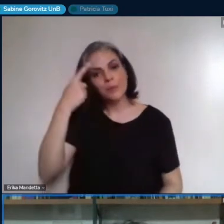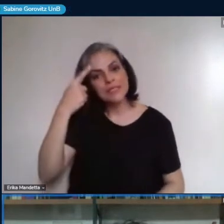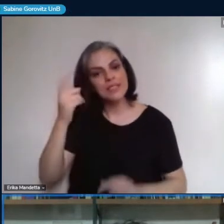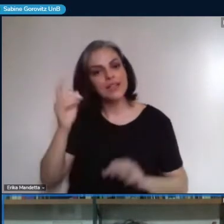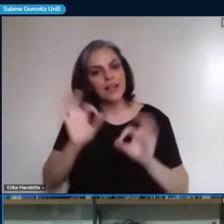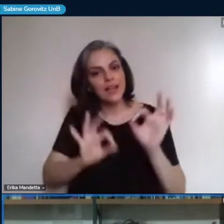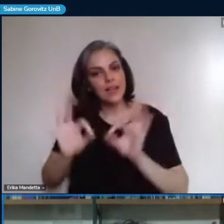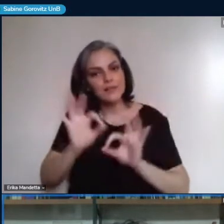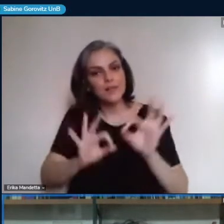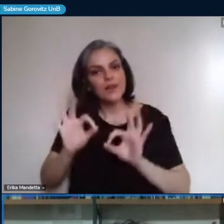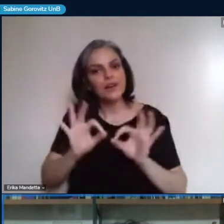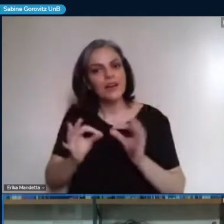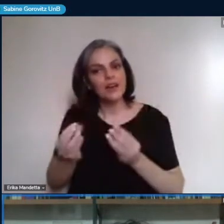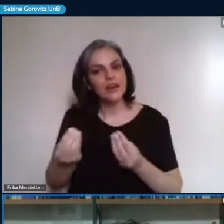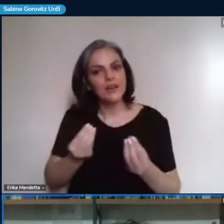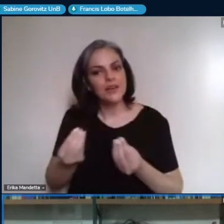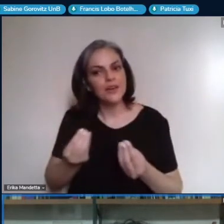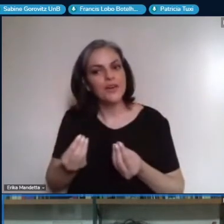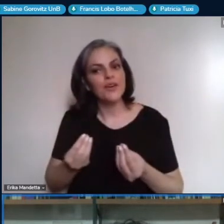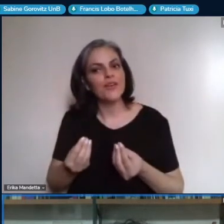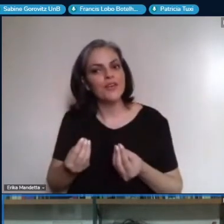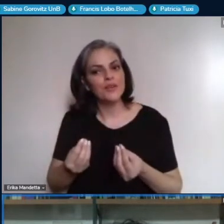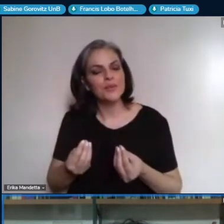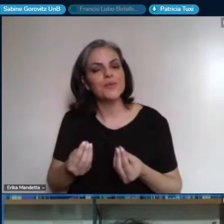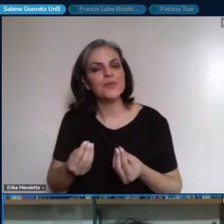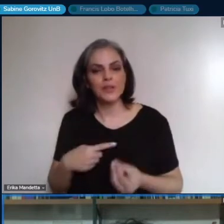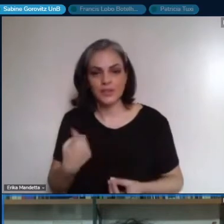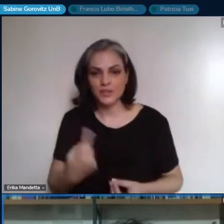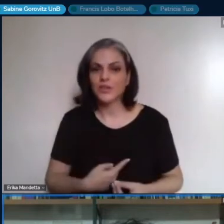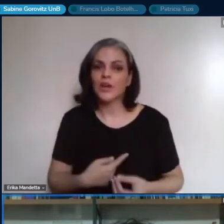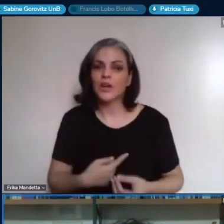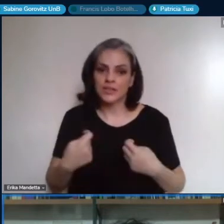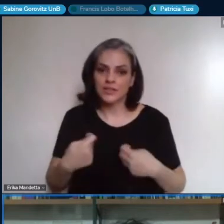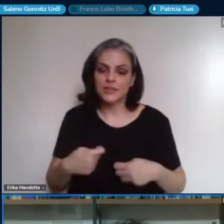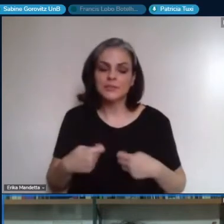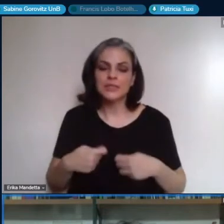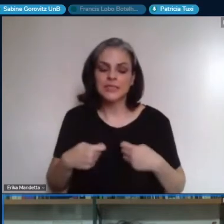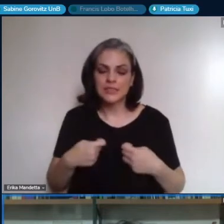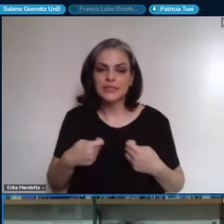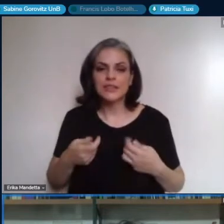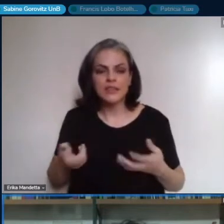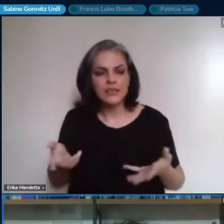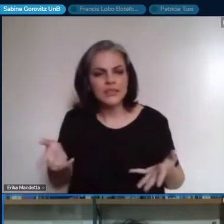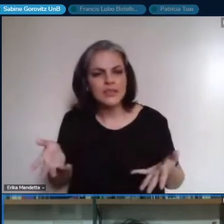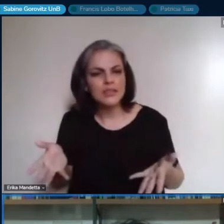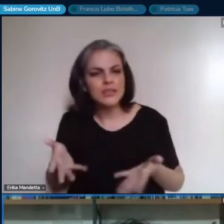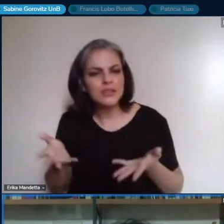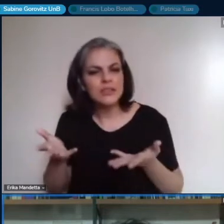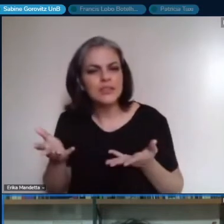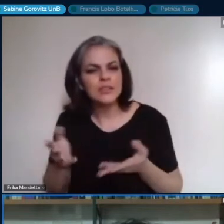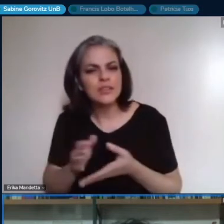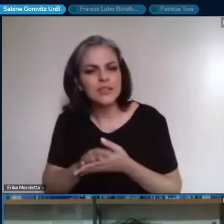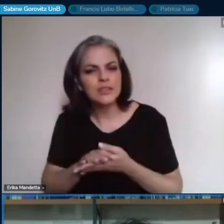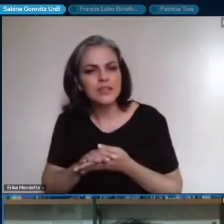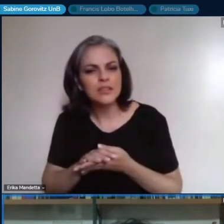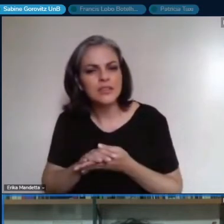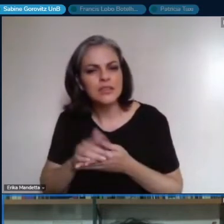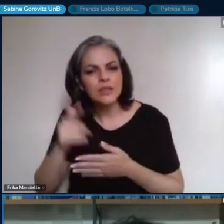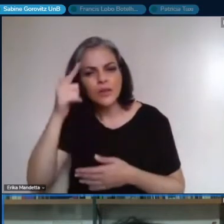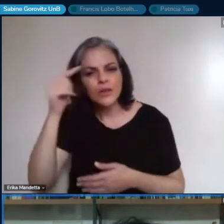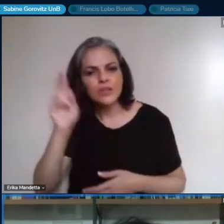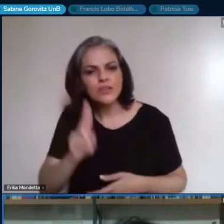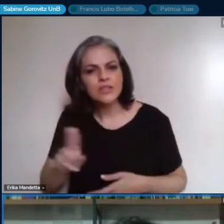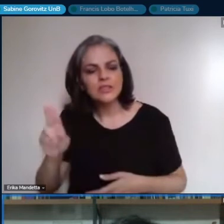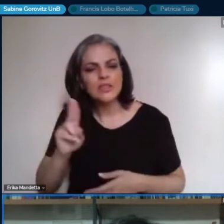a gente possa unir as universidades e a unir de modo geral em torno das questões de